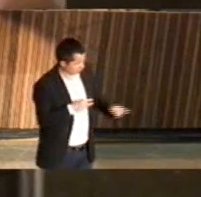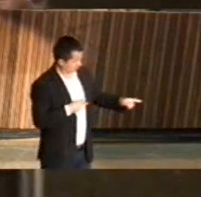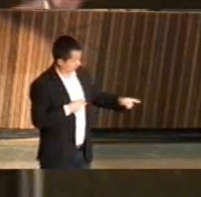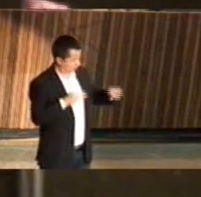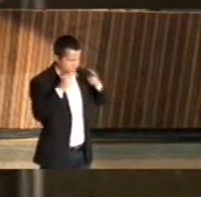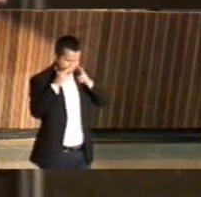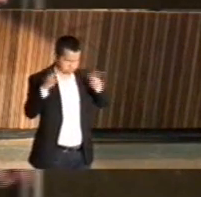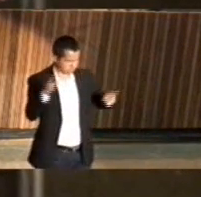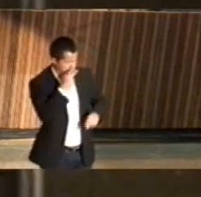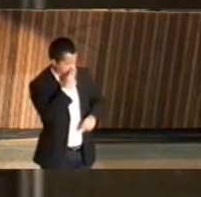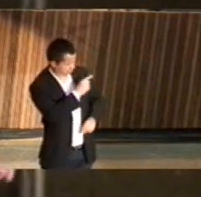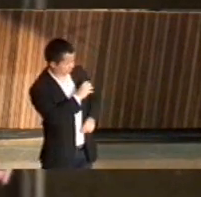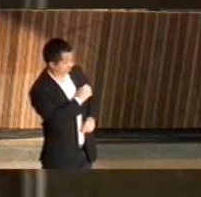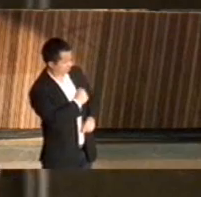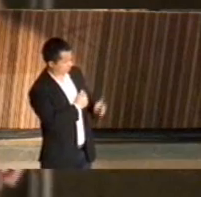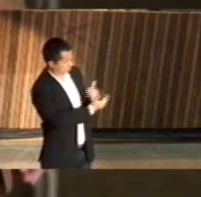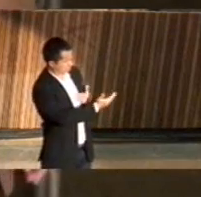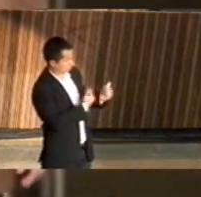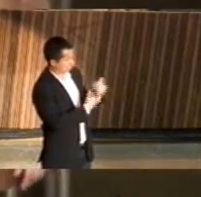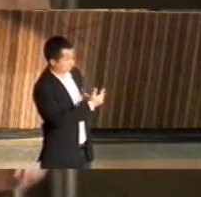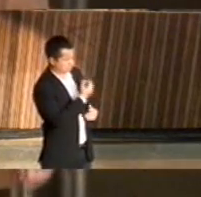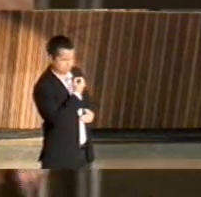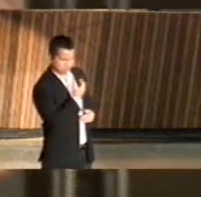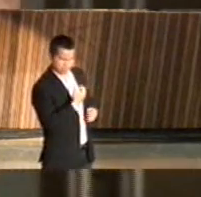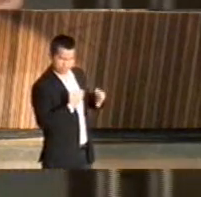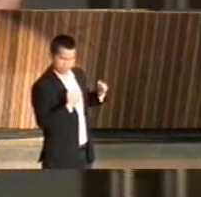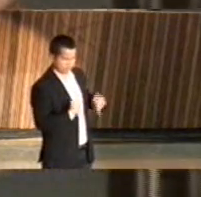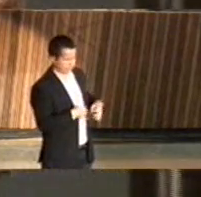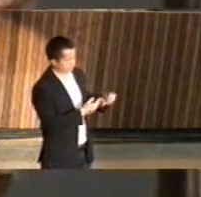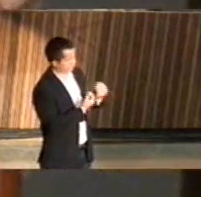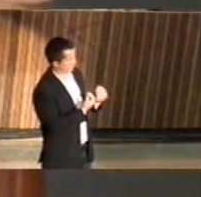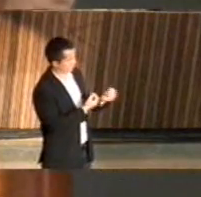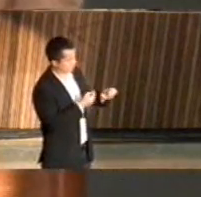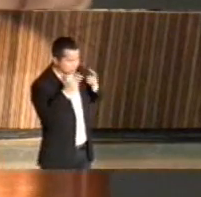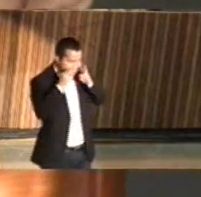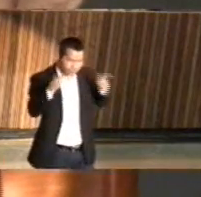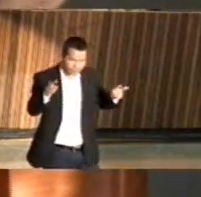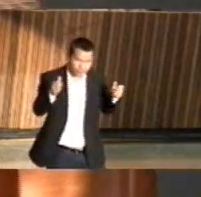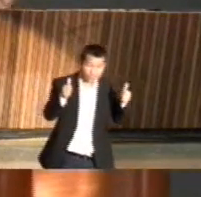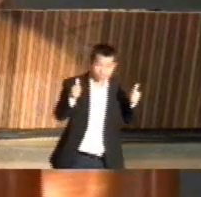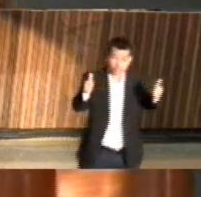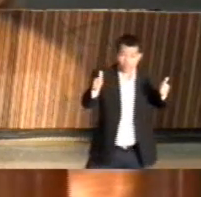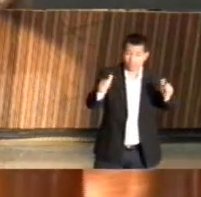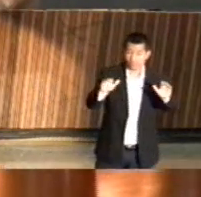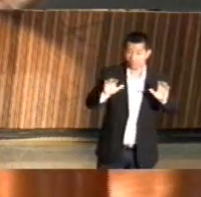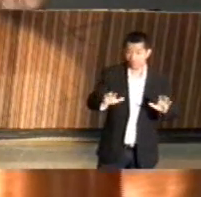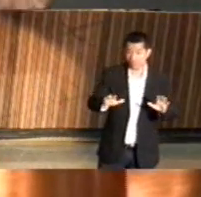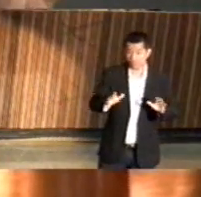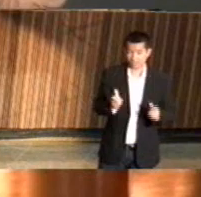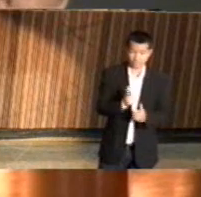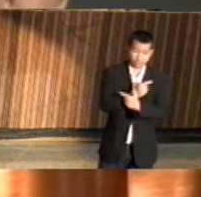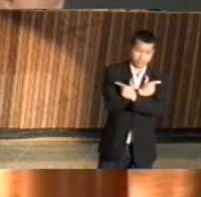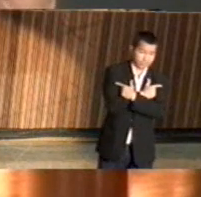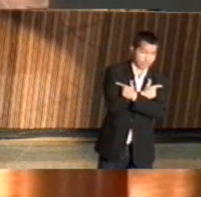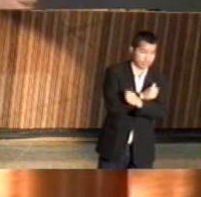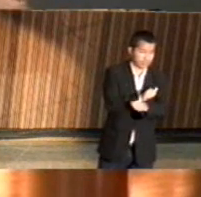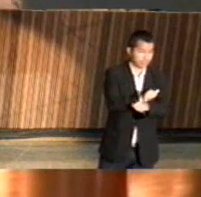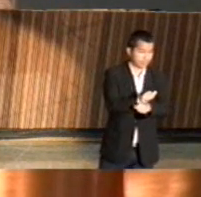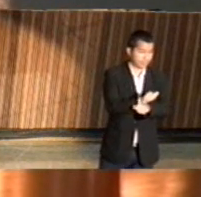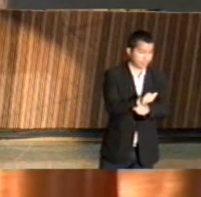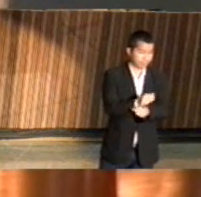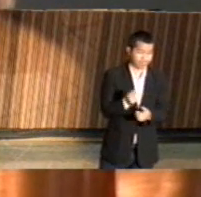amor não está habitando no nosso coração. Isso acontece dentro da nossa casa, isso acontece dentro das